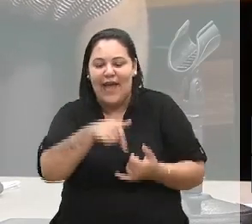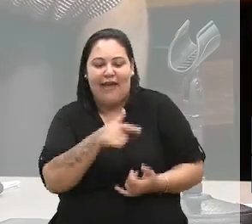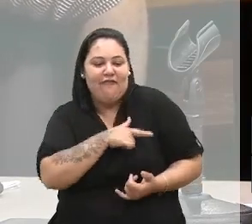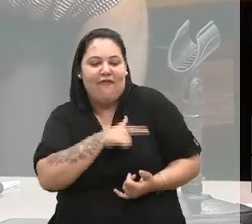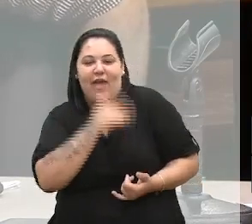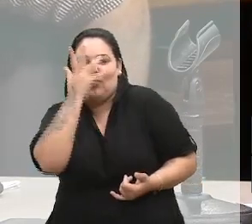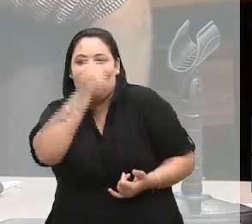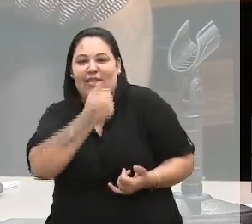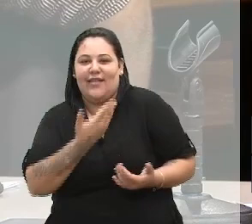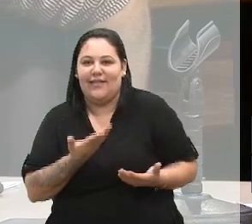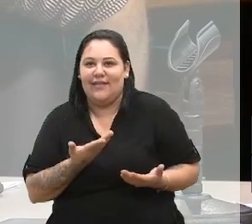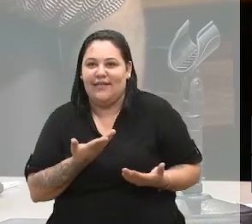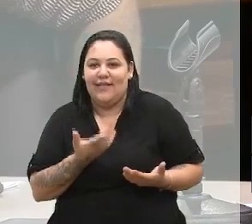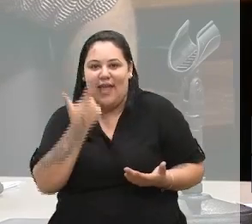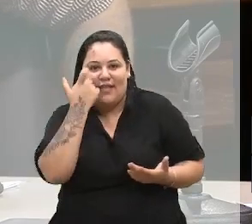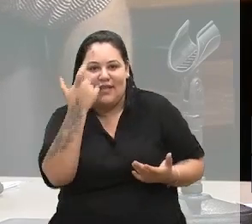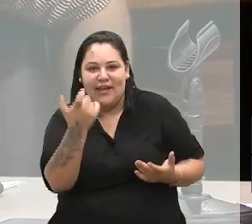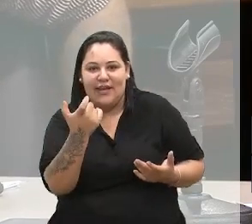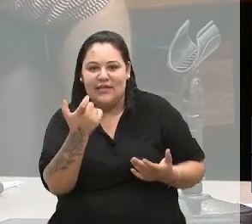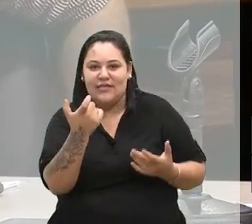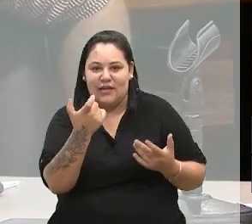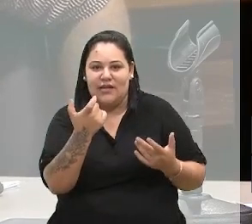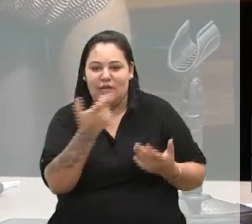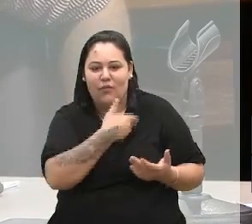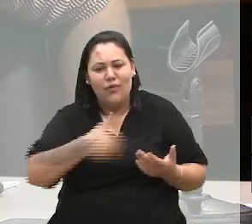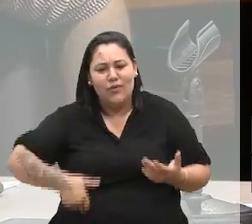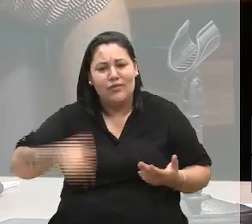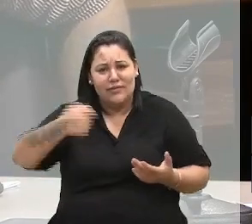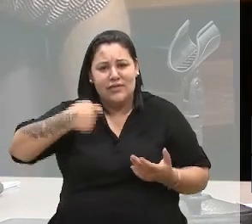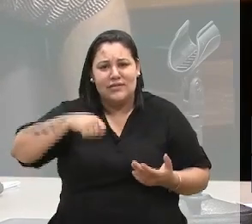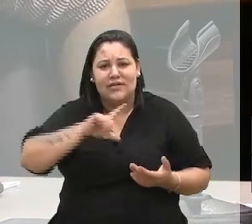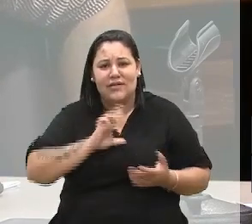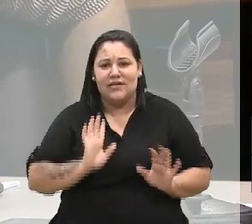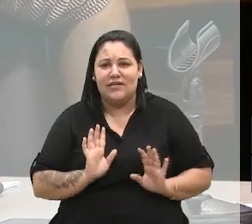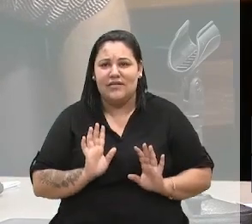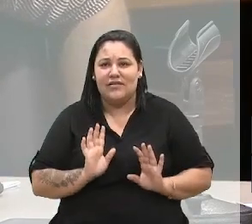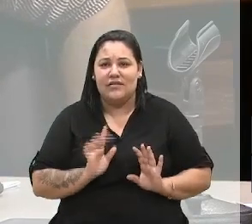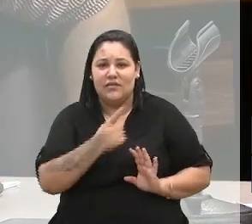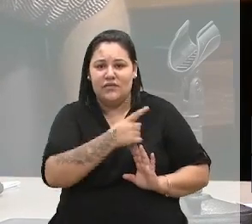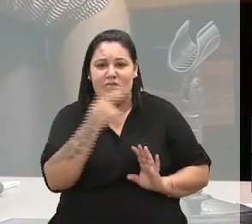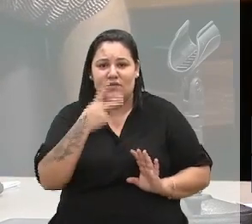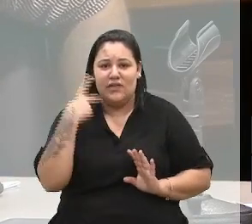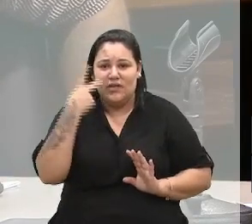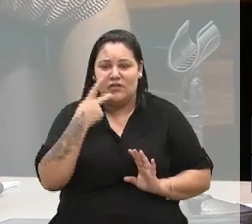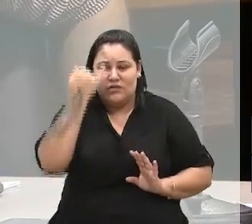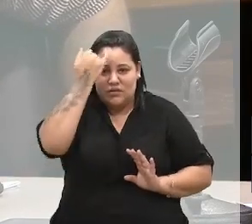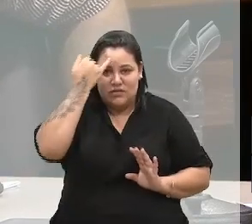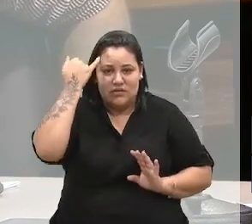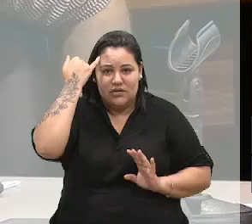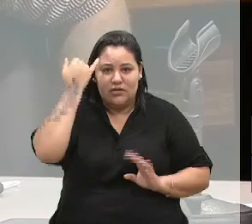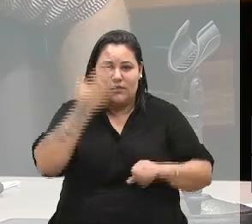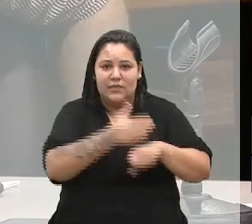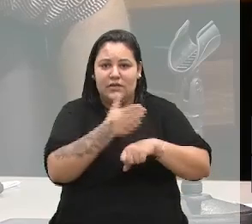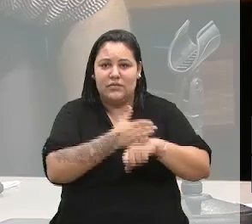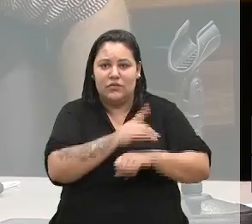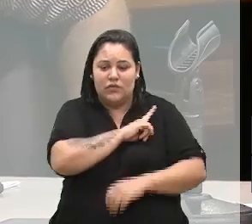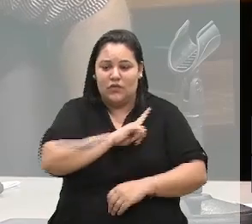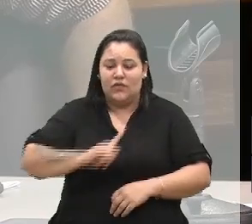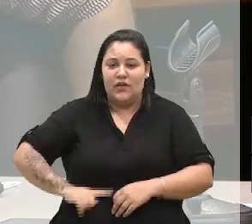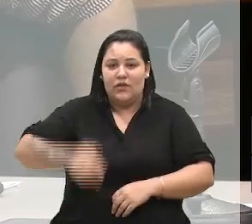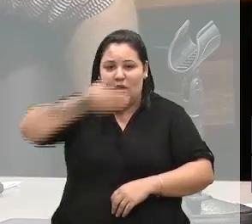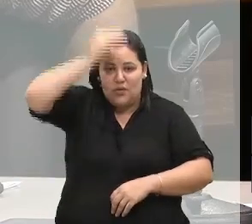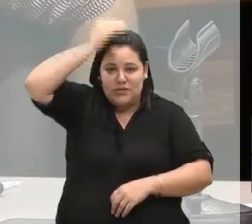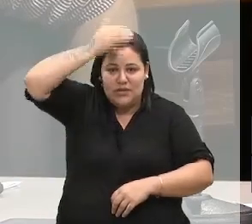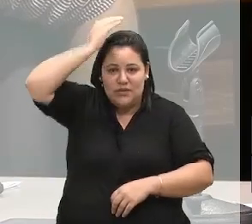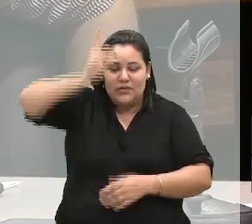feia, aqui é o interesse público que a gente tem que ver. E o senhor vereador D'Ambrosa participou do governo Alceu Barbosa Velho, e ele sempre